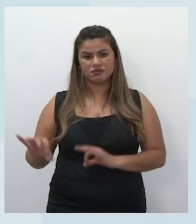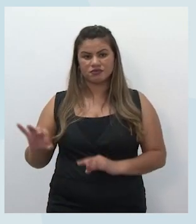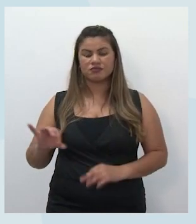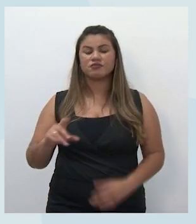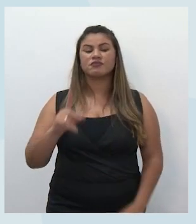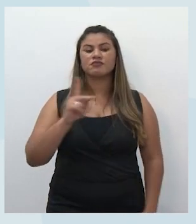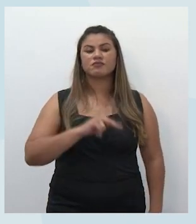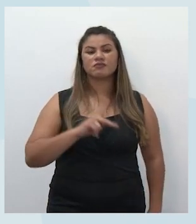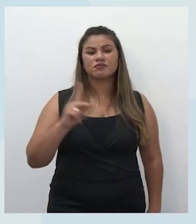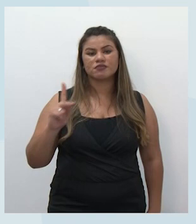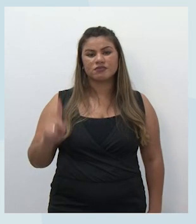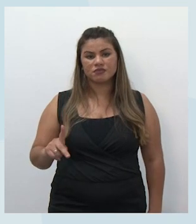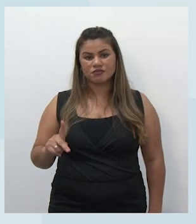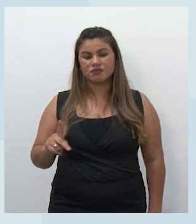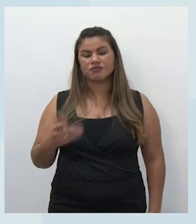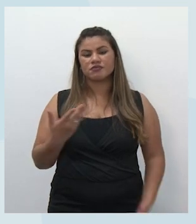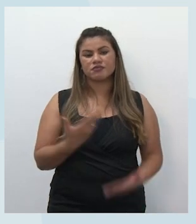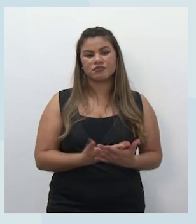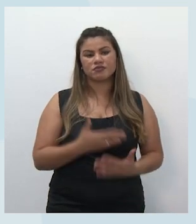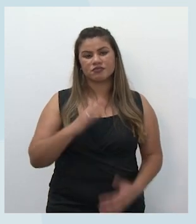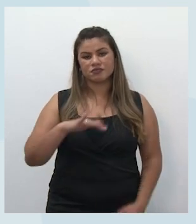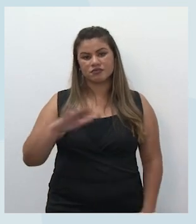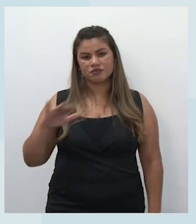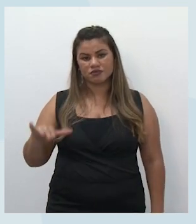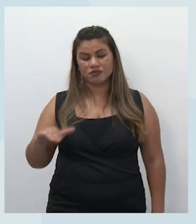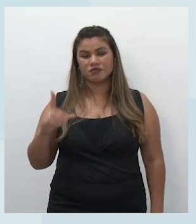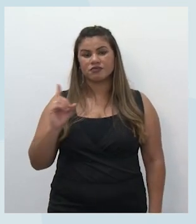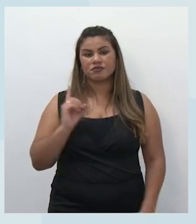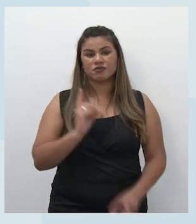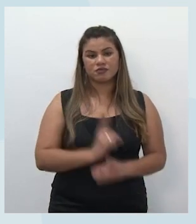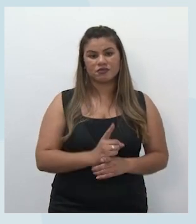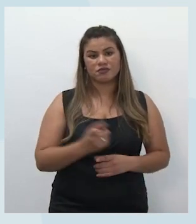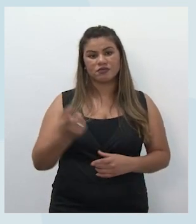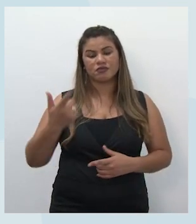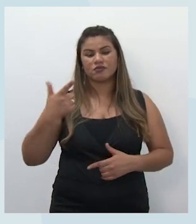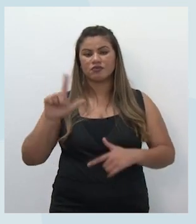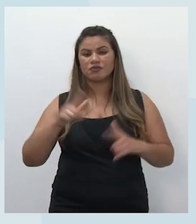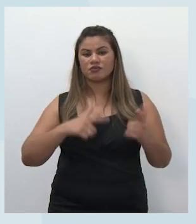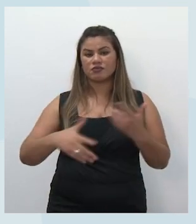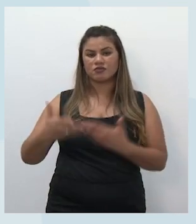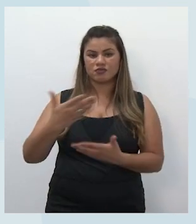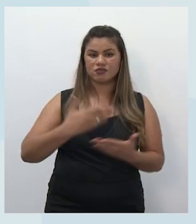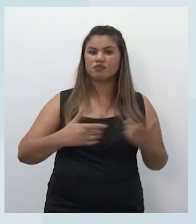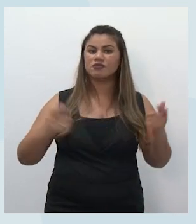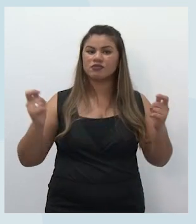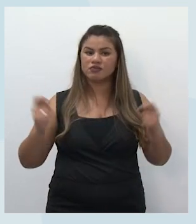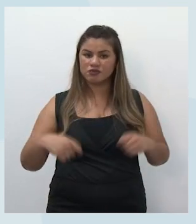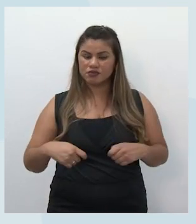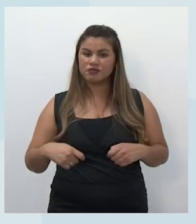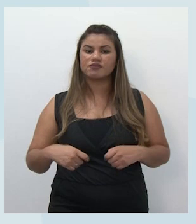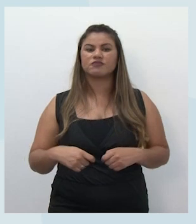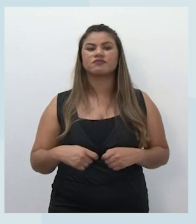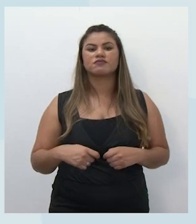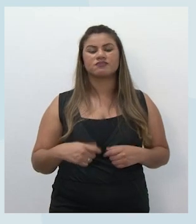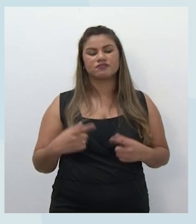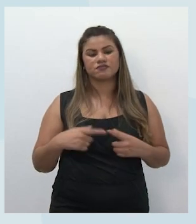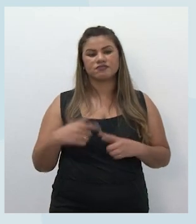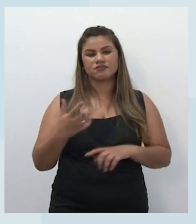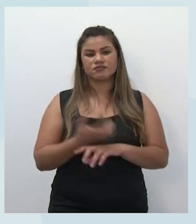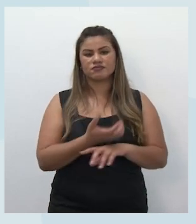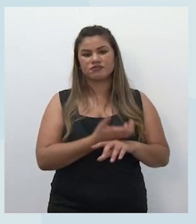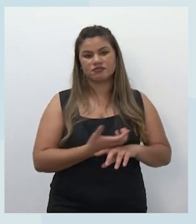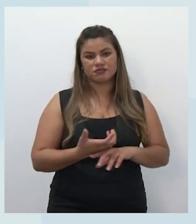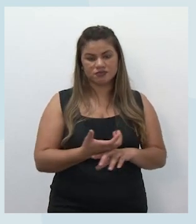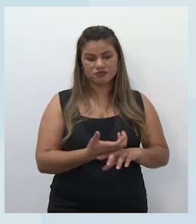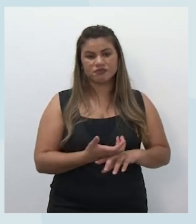os professores e os estudantes vão encontrar outros diálogos, outros possíveis diálogos entre os componentes. Então, aqui a